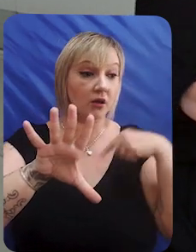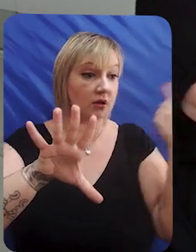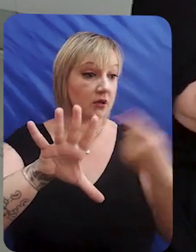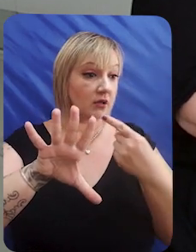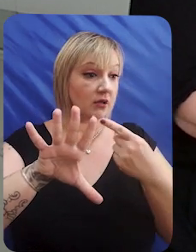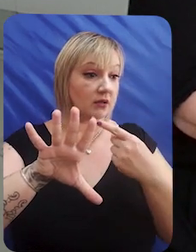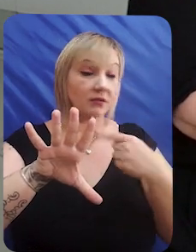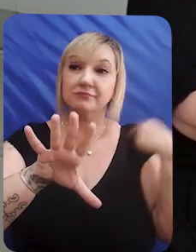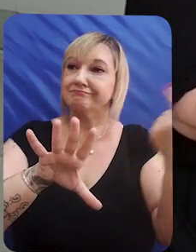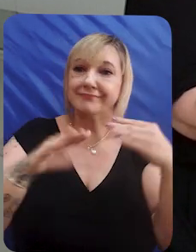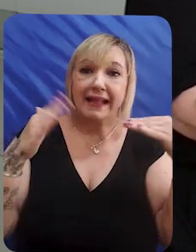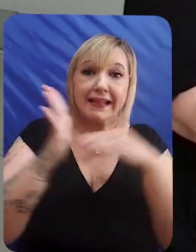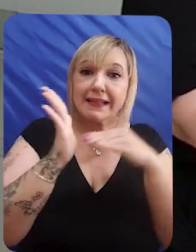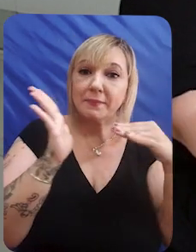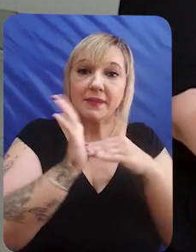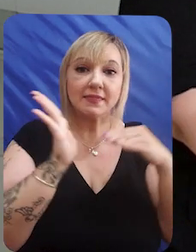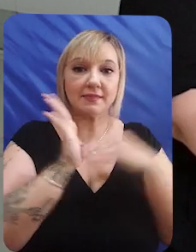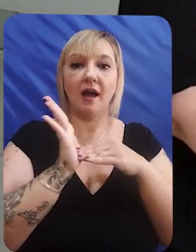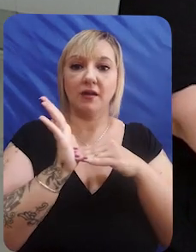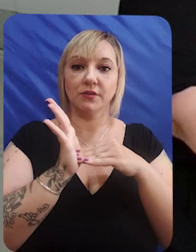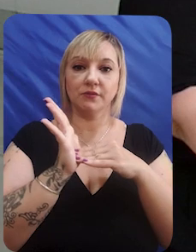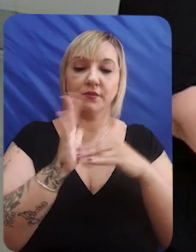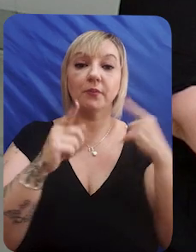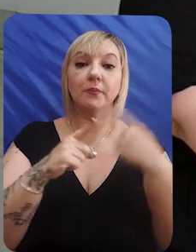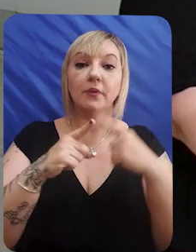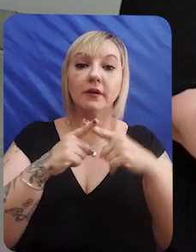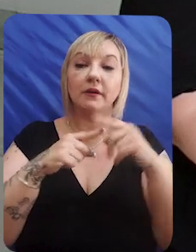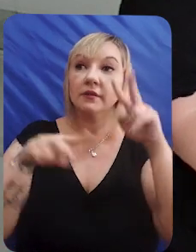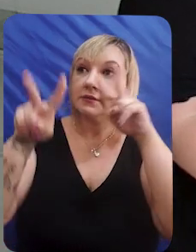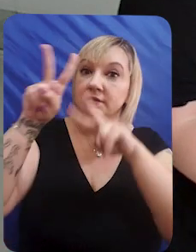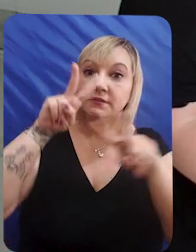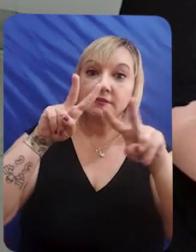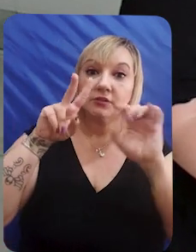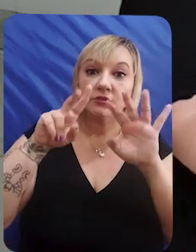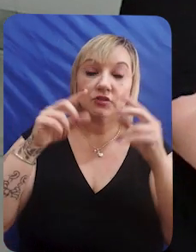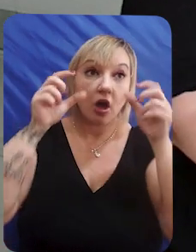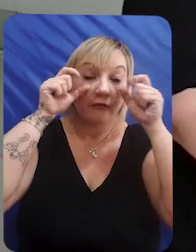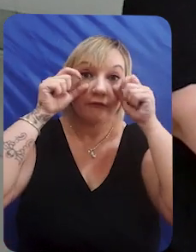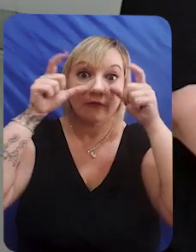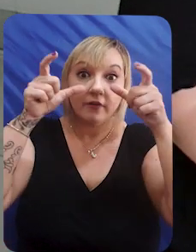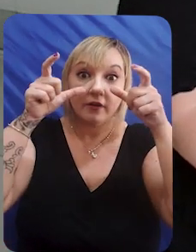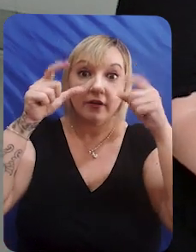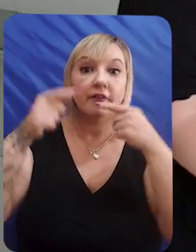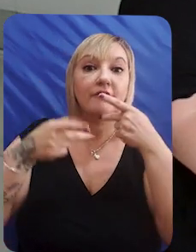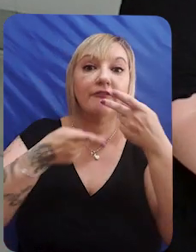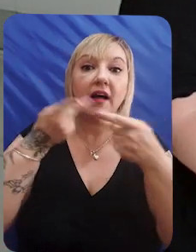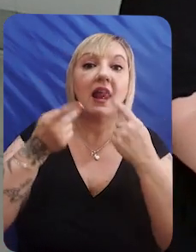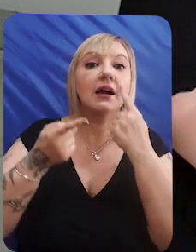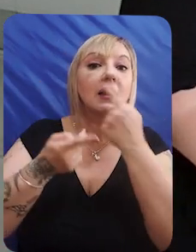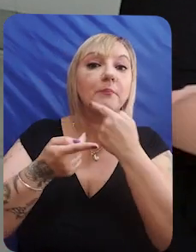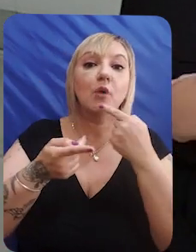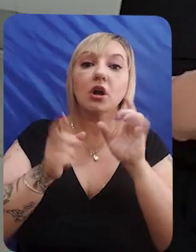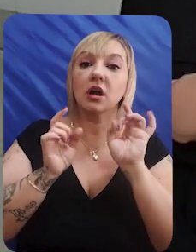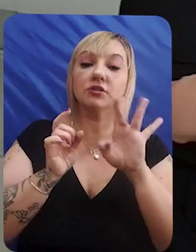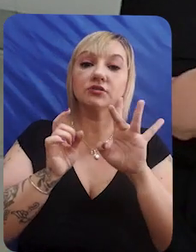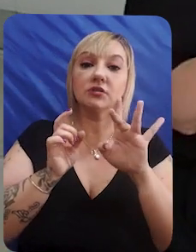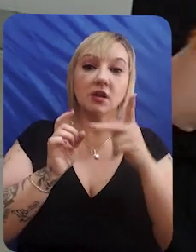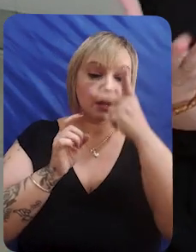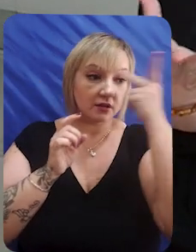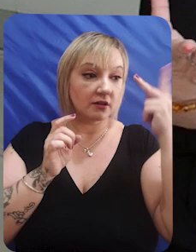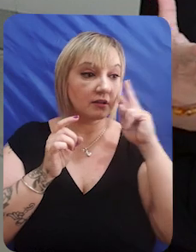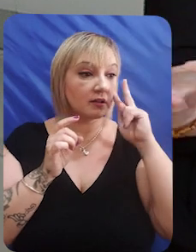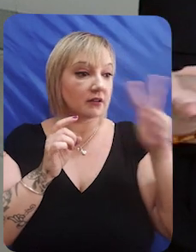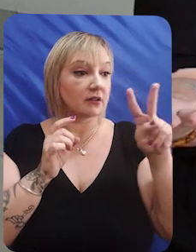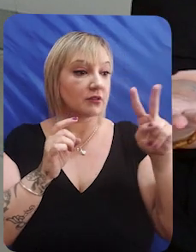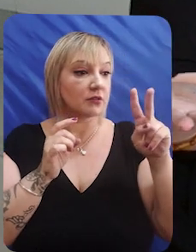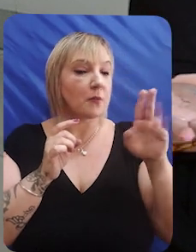que é muito limitado, porque pra gente o enxergar é somente com os olhos, o falar é somente com a boca. A pessoa fala,